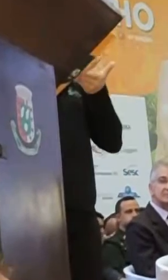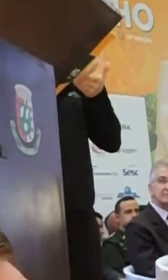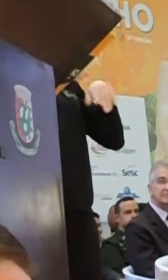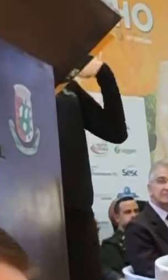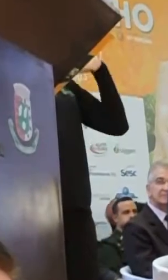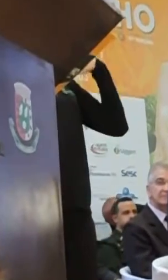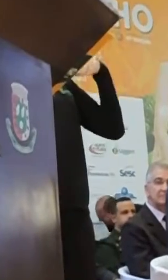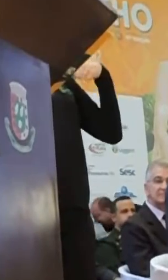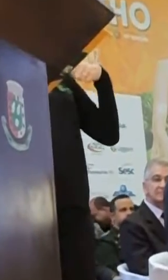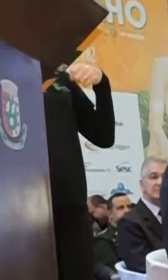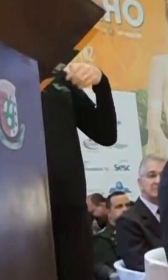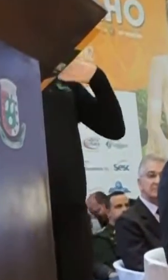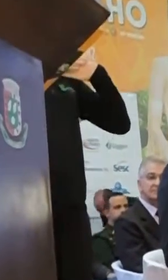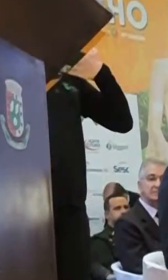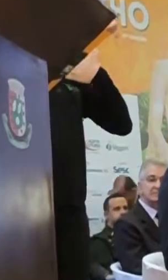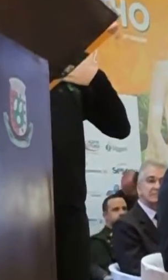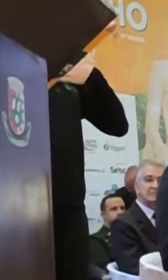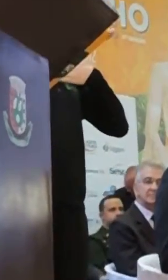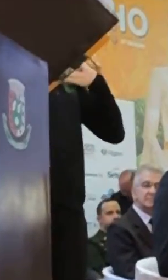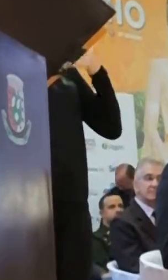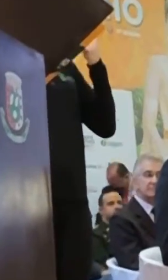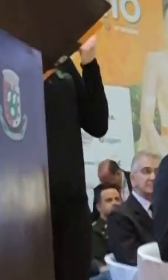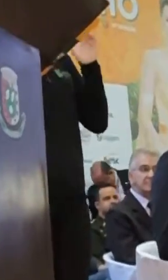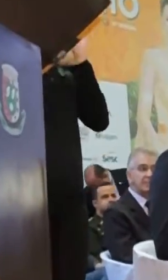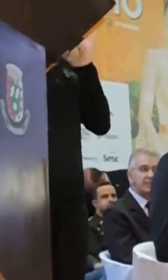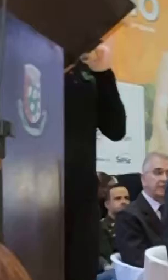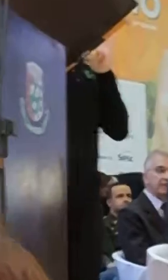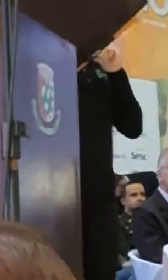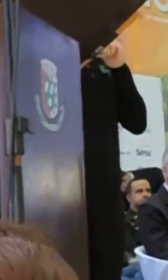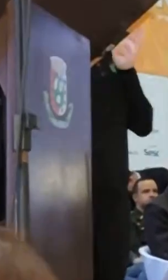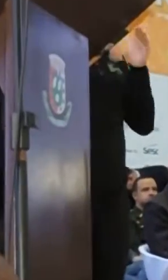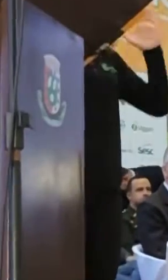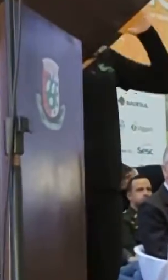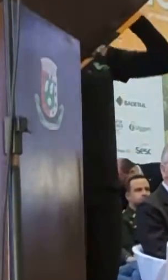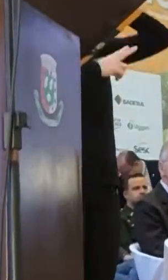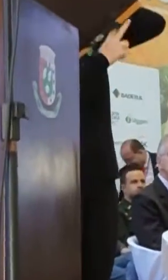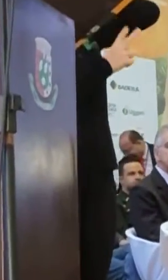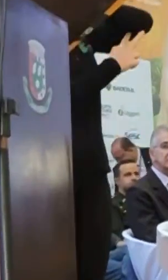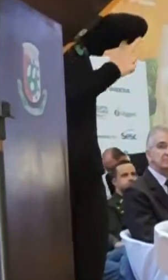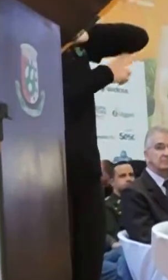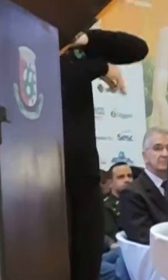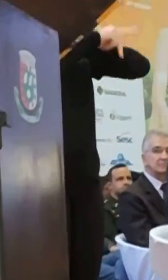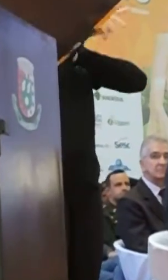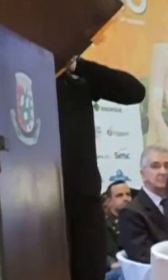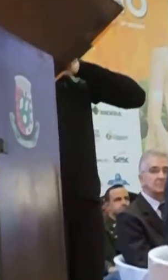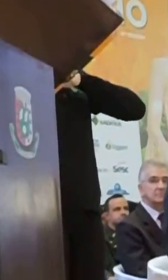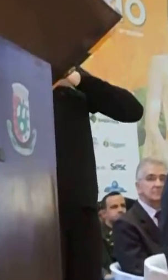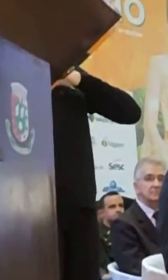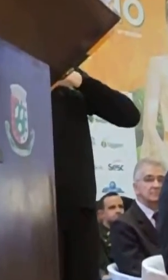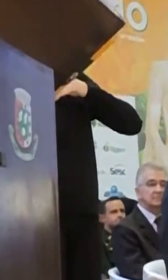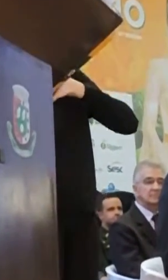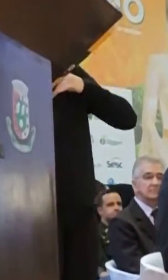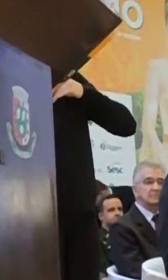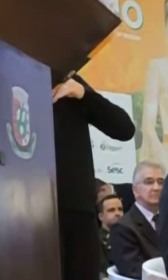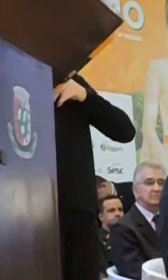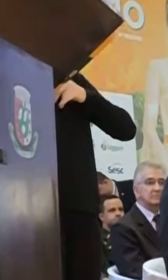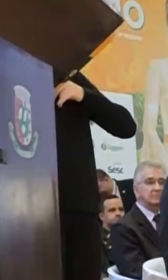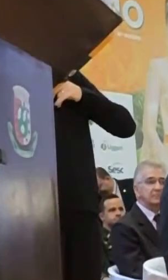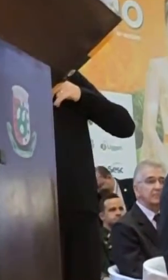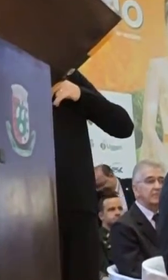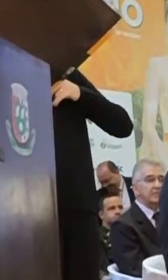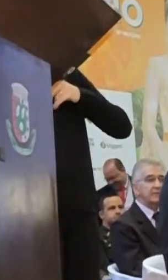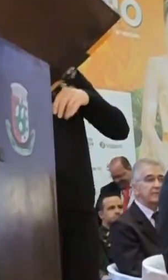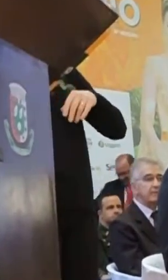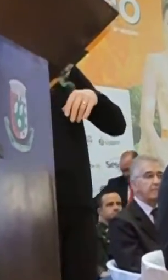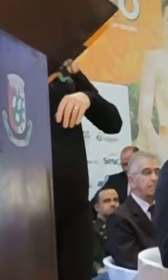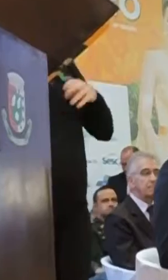preciso destravar a ponte internacional aqui de Porto Xavier com acesso à RS-344.